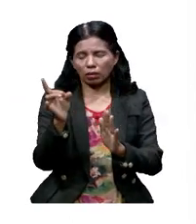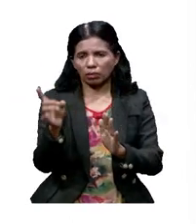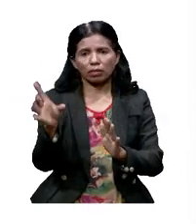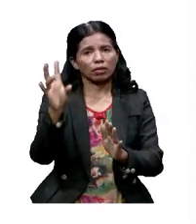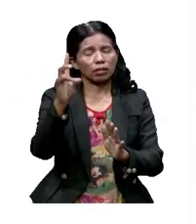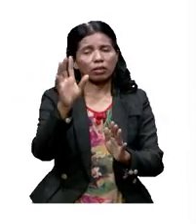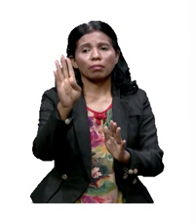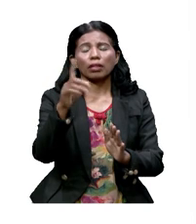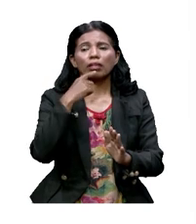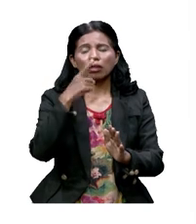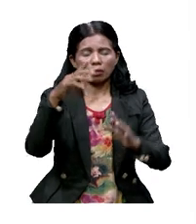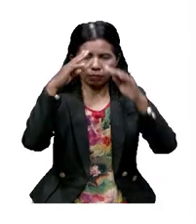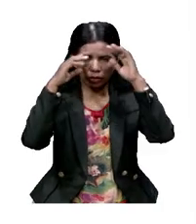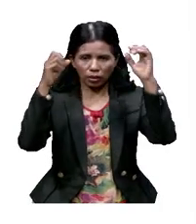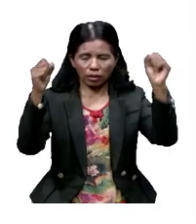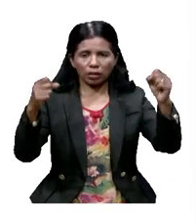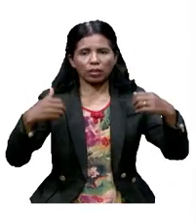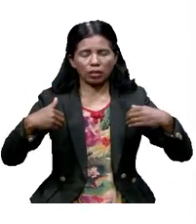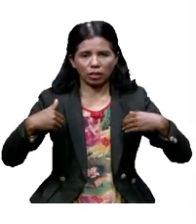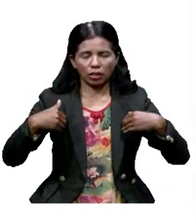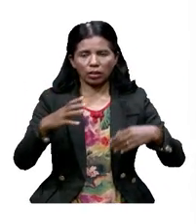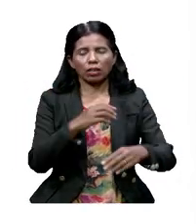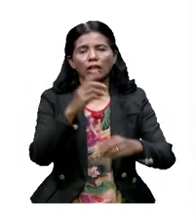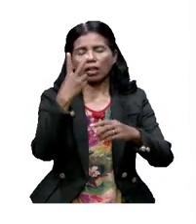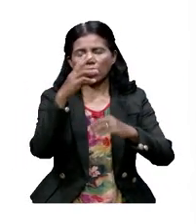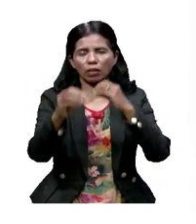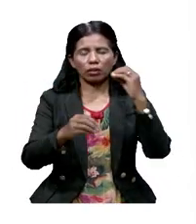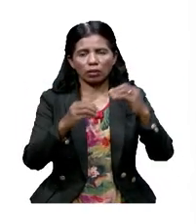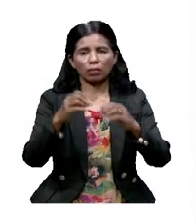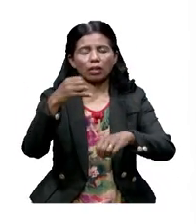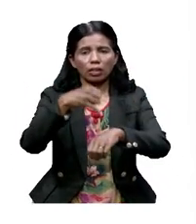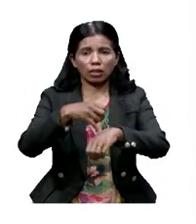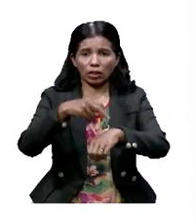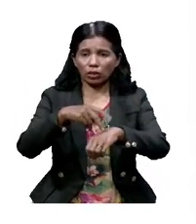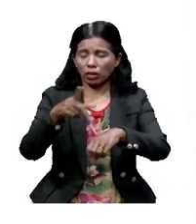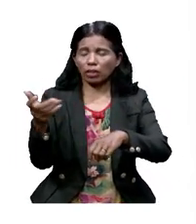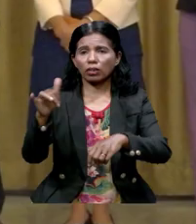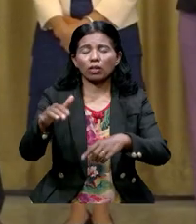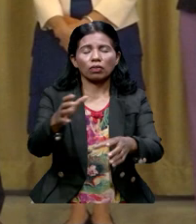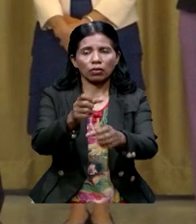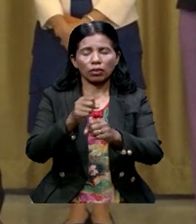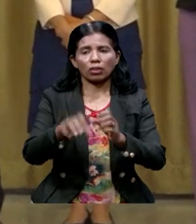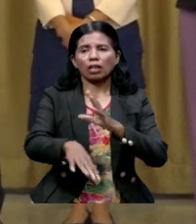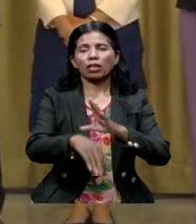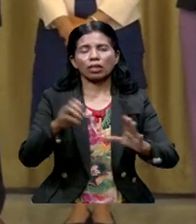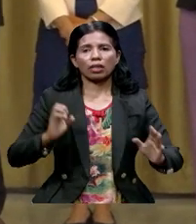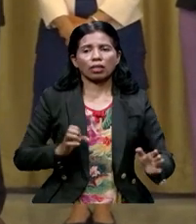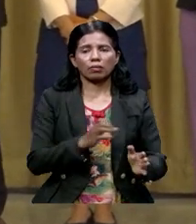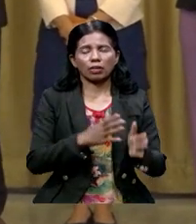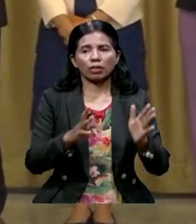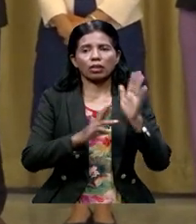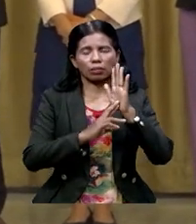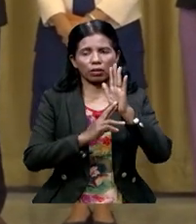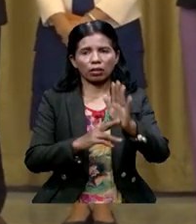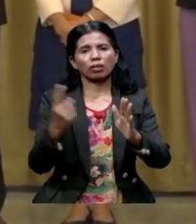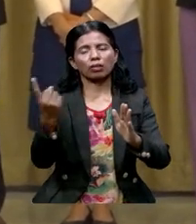defini Presidente Repubblica deit mak iha dominio con ba relazione internazionale sira foti nu asa ambassador representante permanente